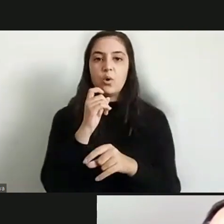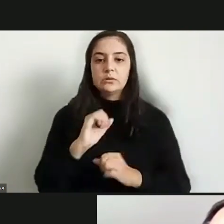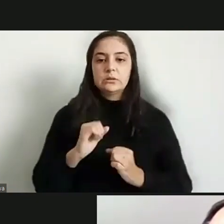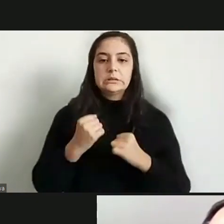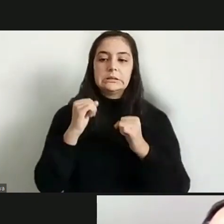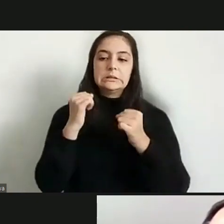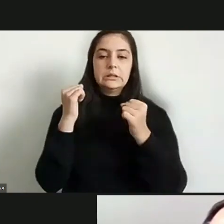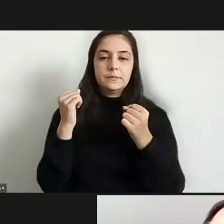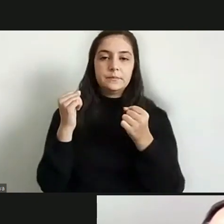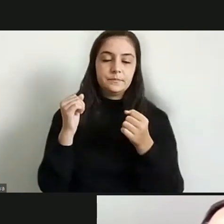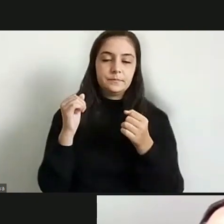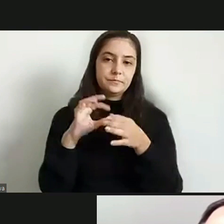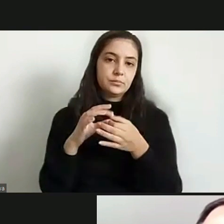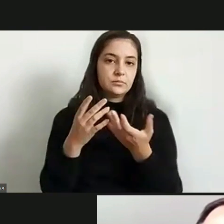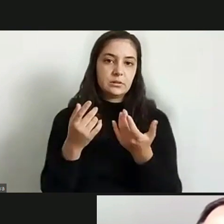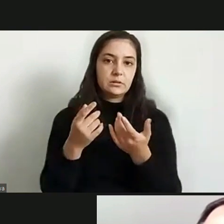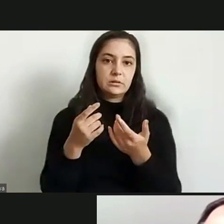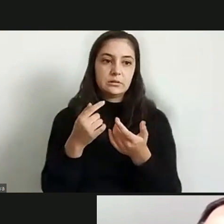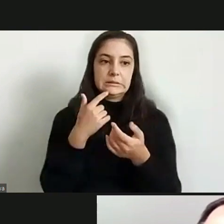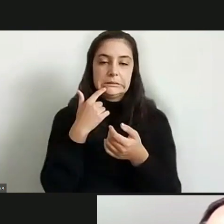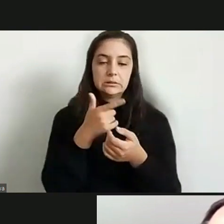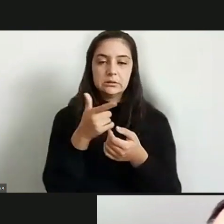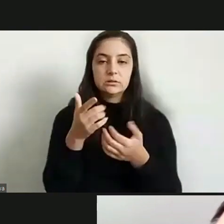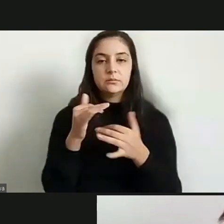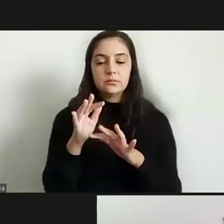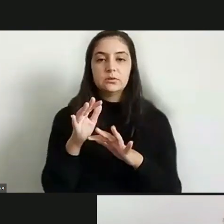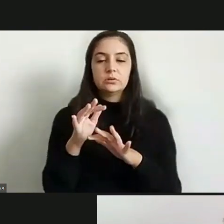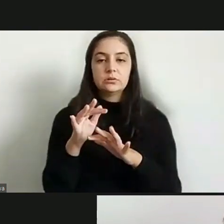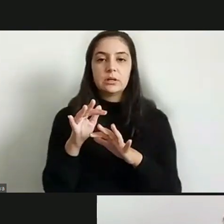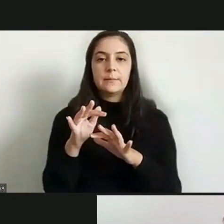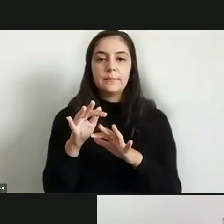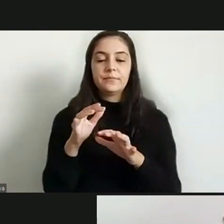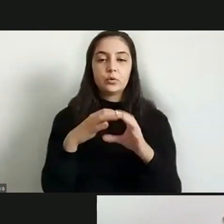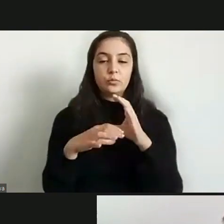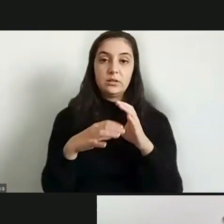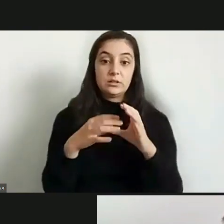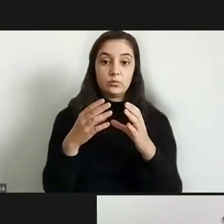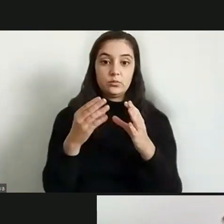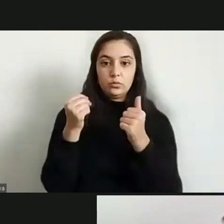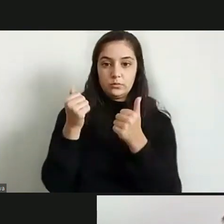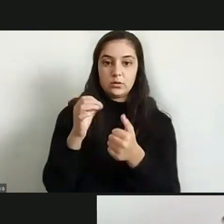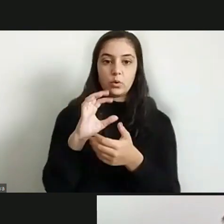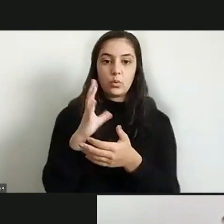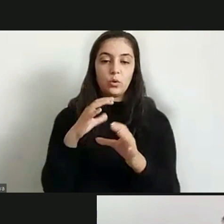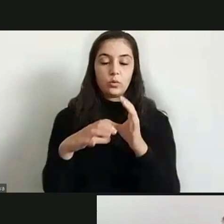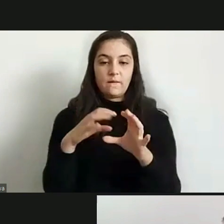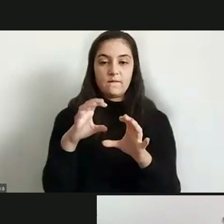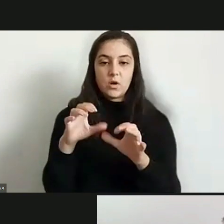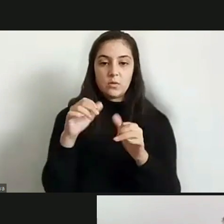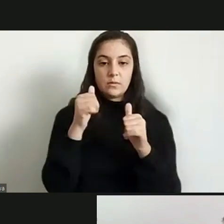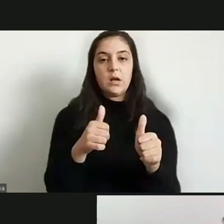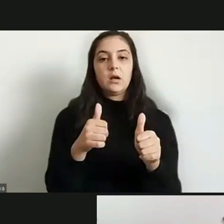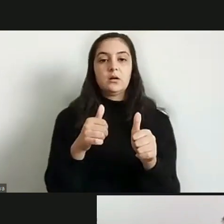mais iminente, mas a verdade é que a comunicação bem feita, quando comunicamos da forma certa e no